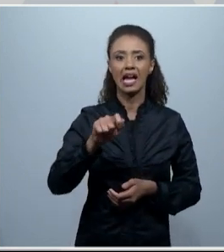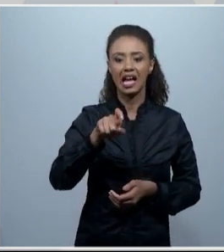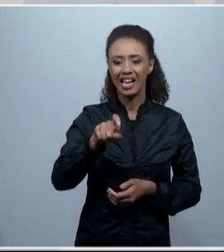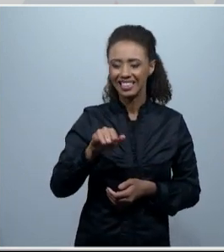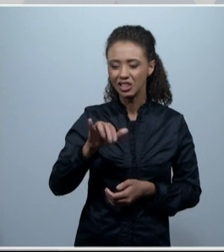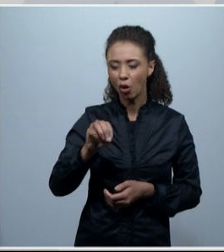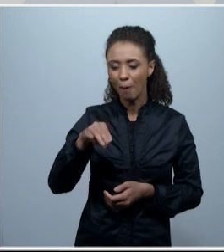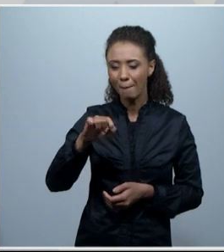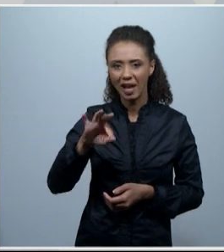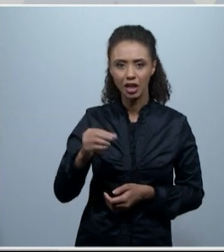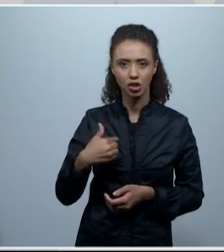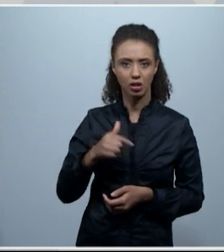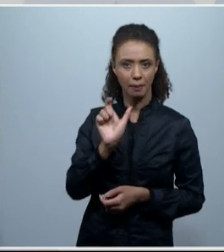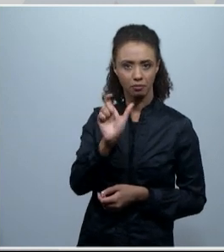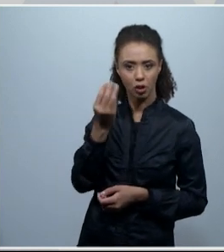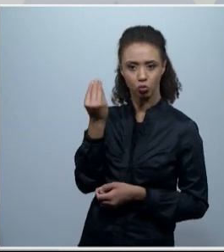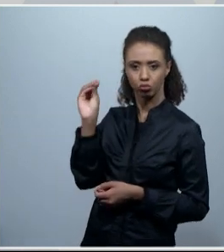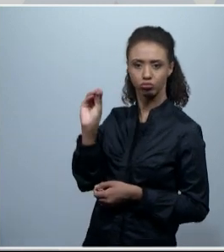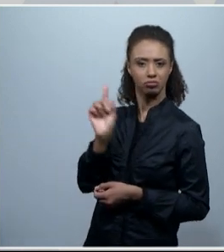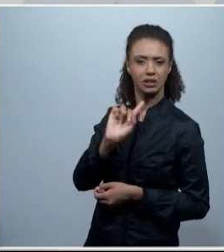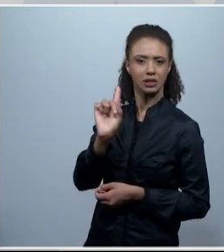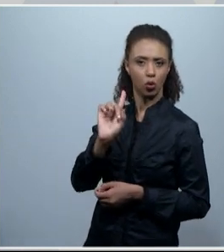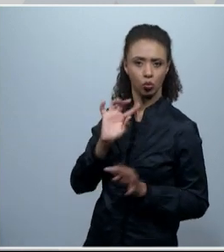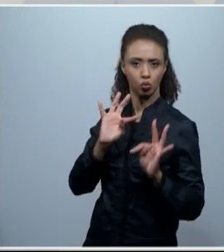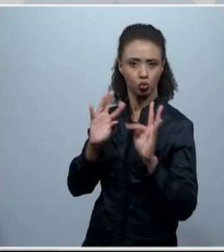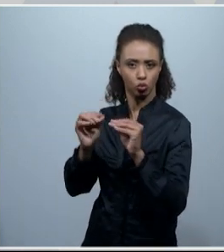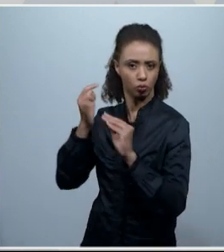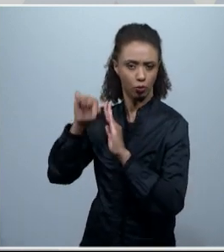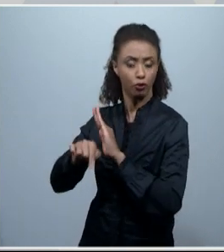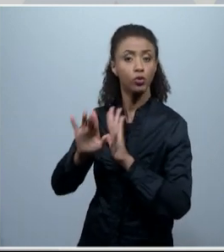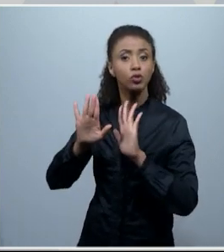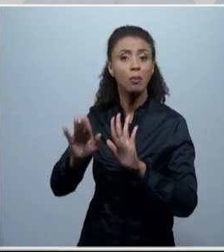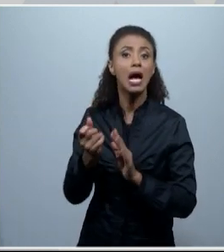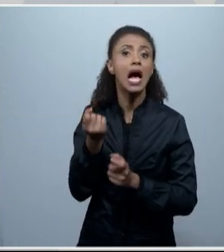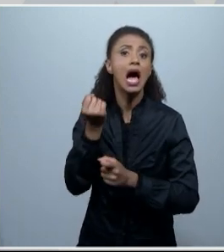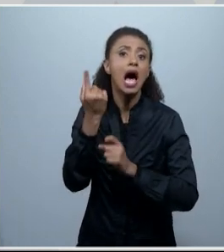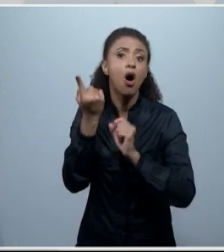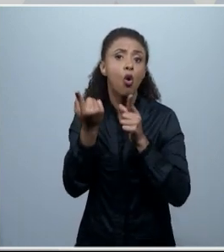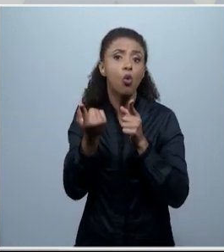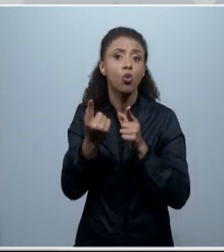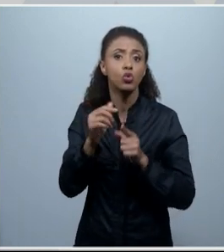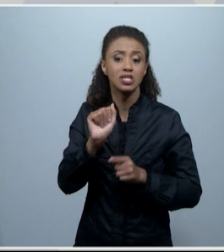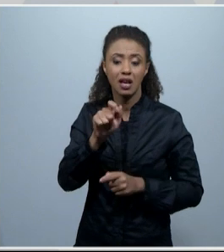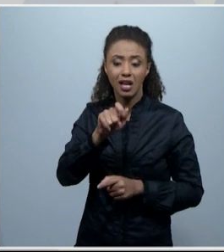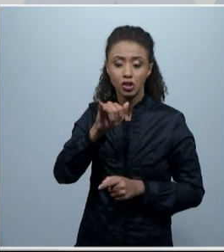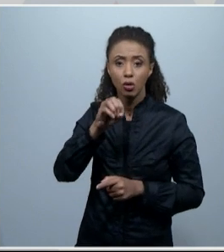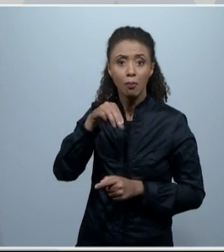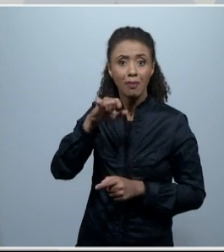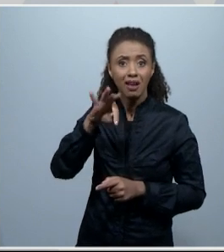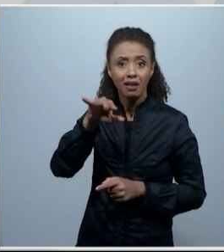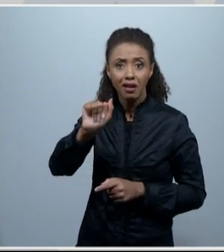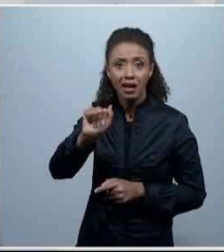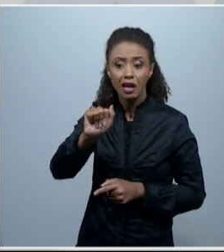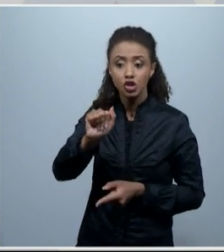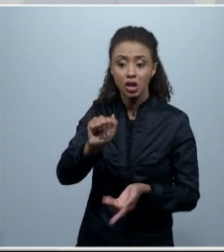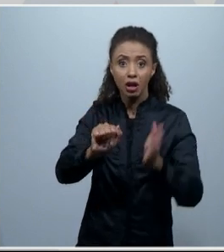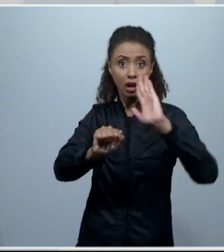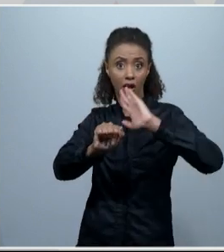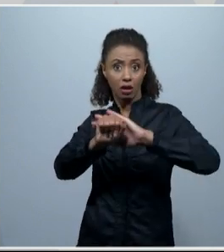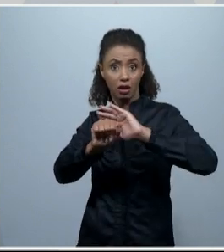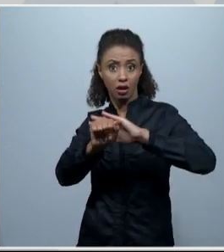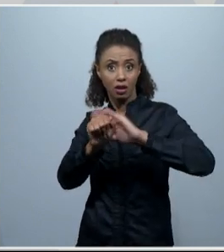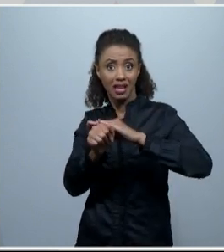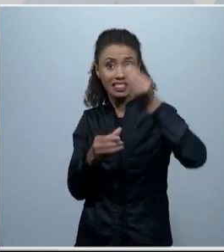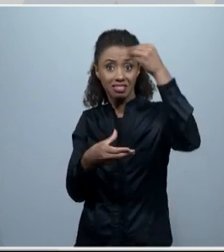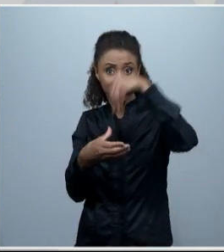propriamente dita nem citei alguns aspectos da questão matka porque eu não quero colocar ênfase nesse aspecto não quero dizer pra vocês que